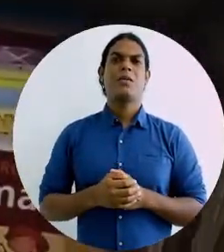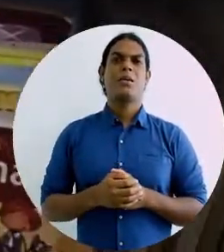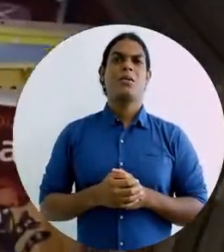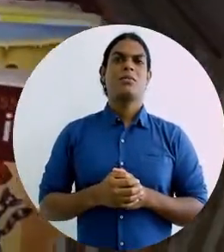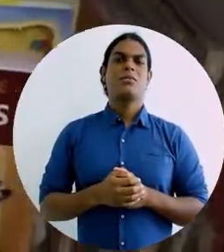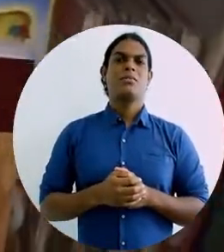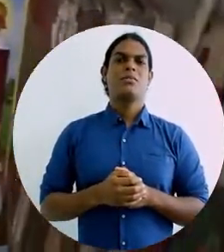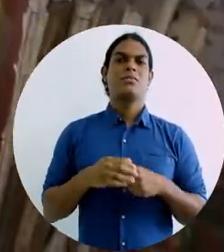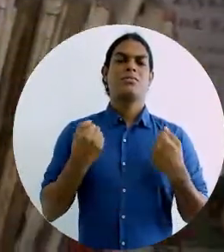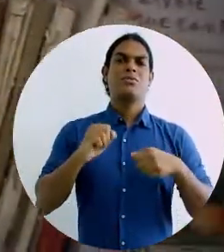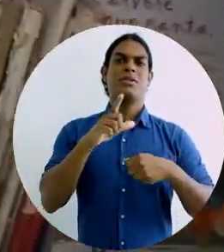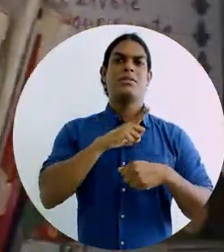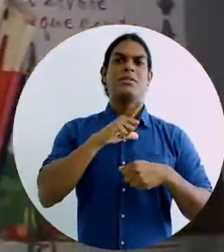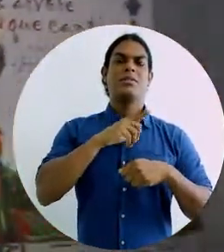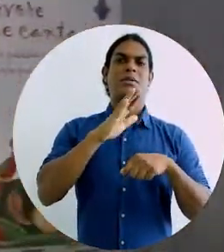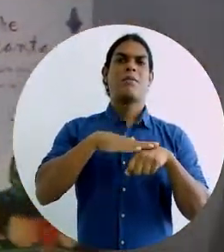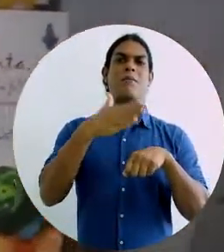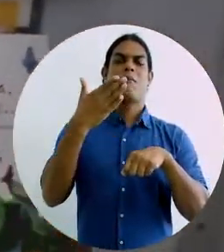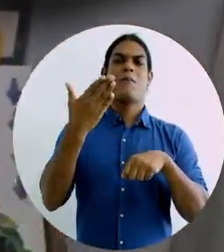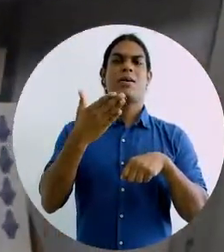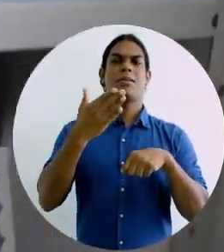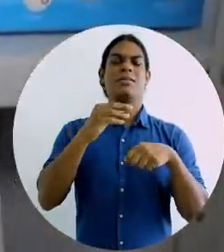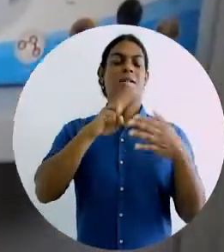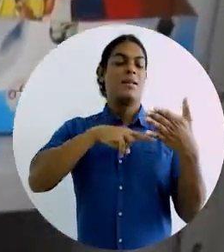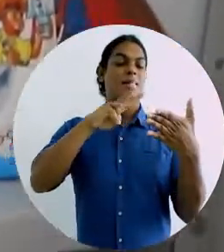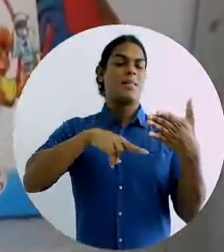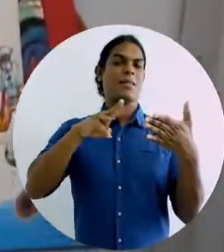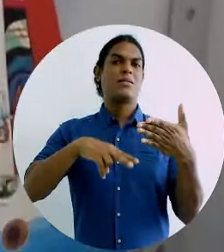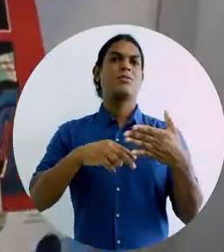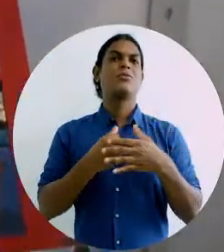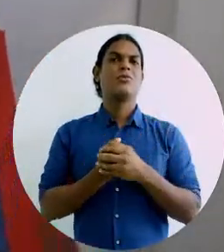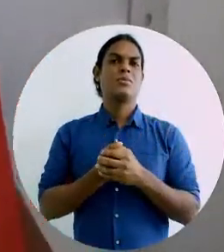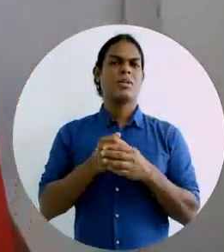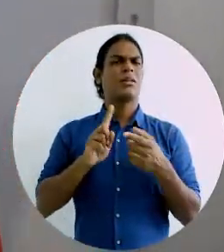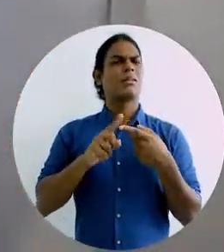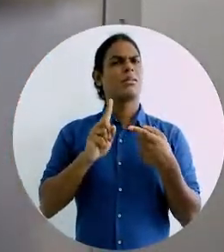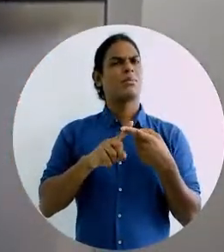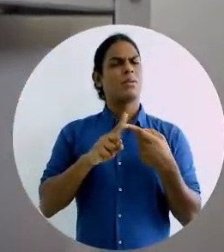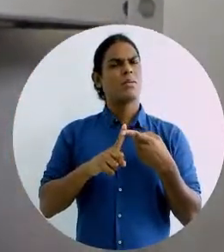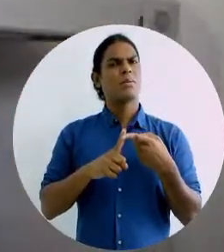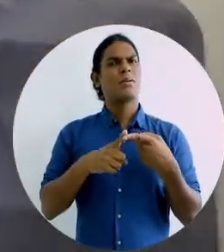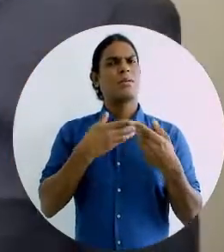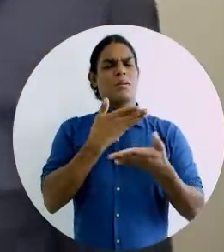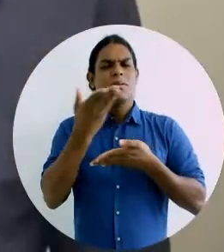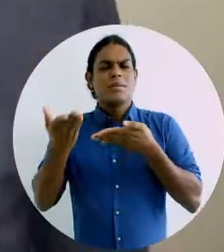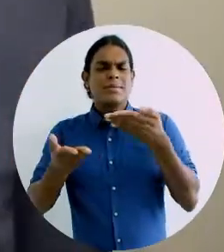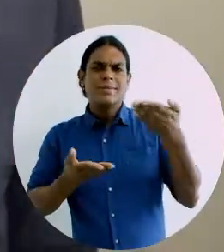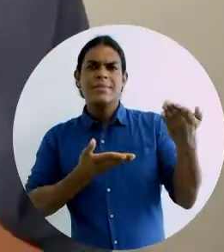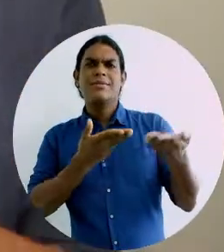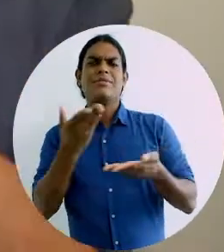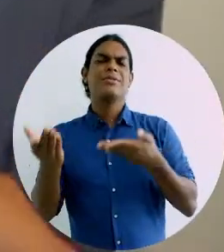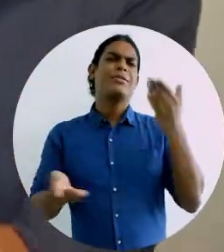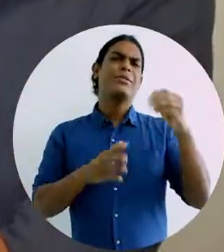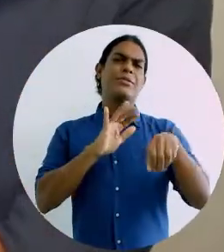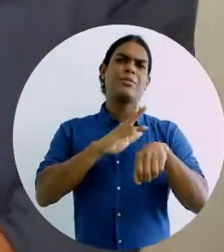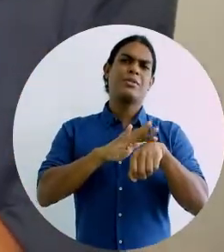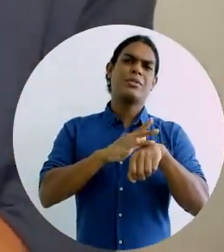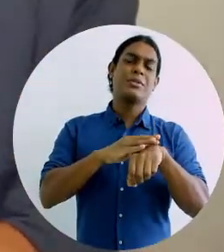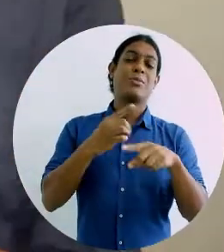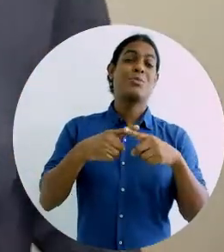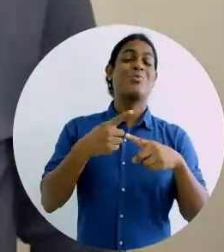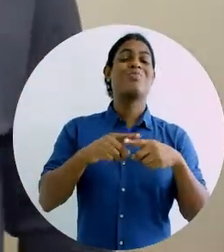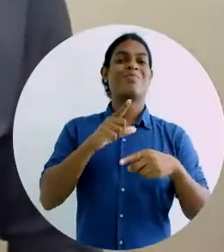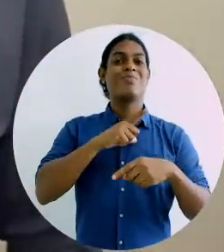tivéssemos mais opções de leitura. E até para atendimento às pessoas que podem se locomover, porque o paciente não pode sair do